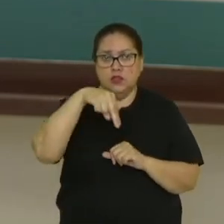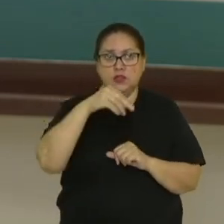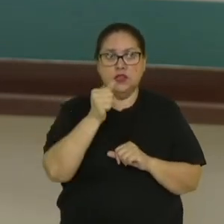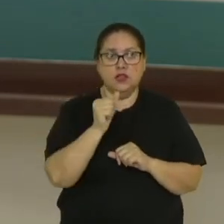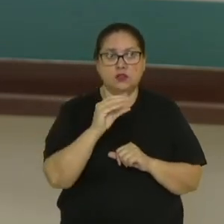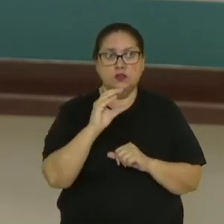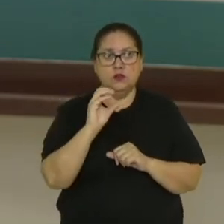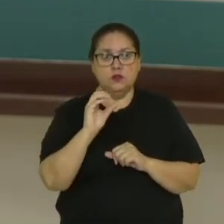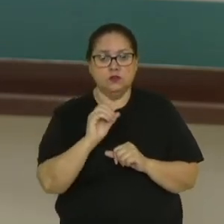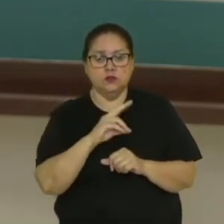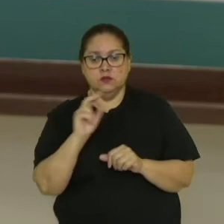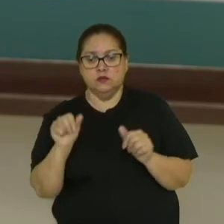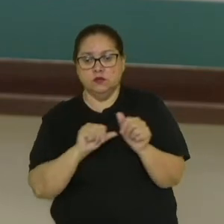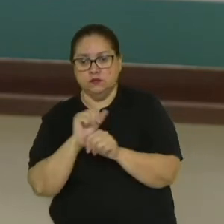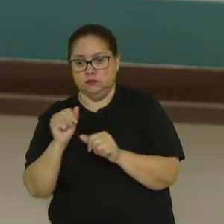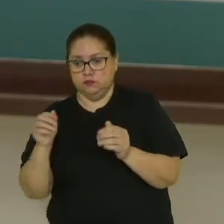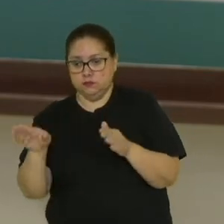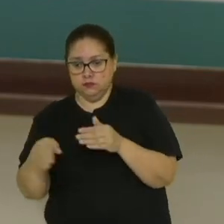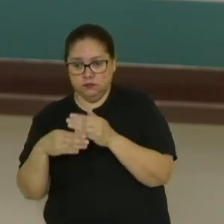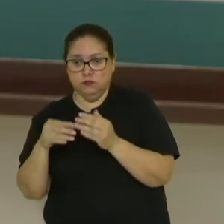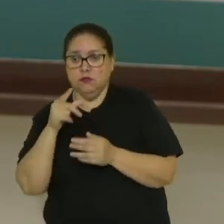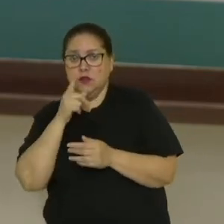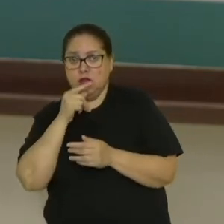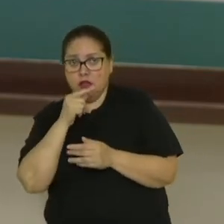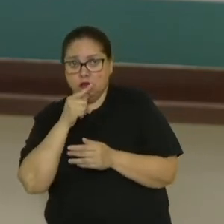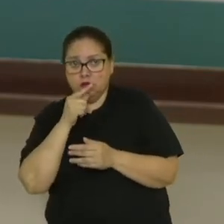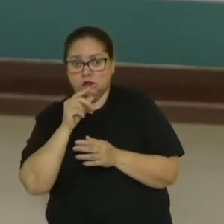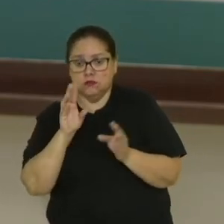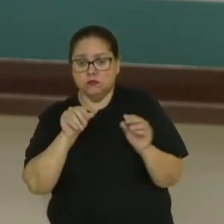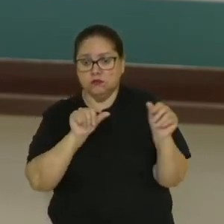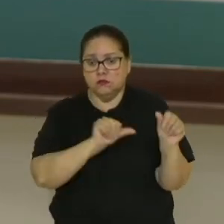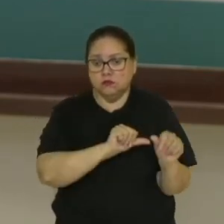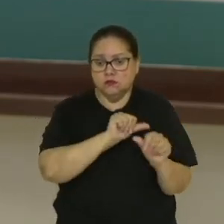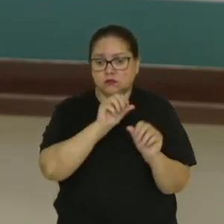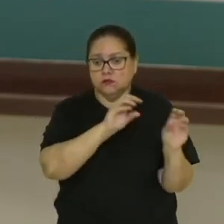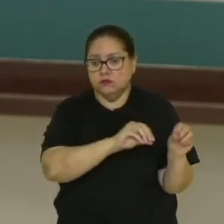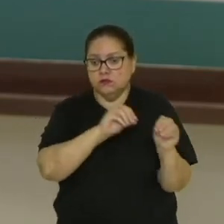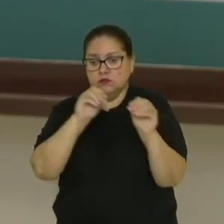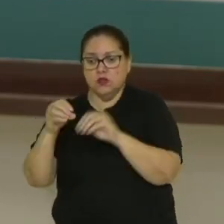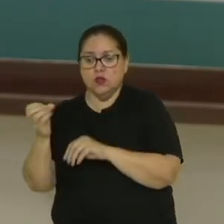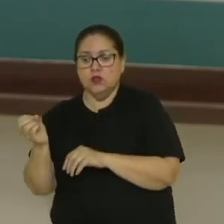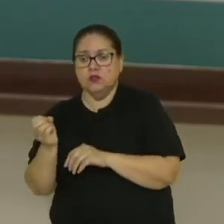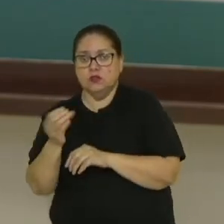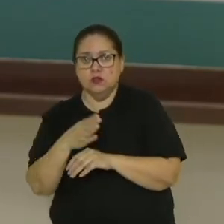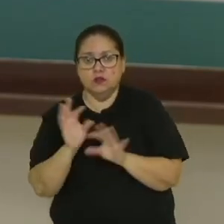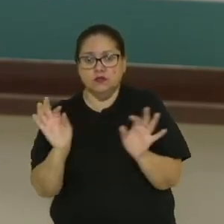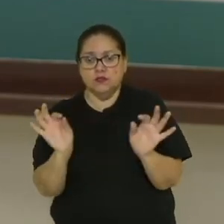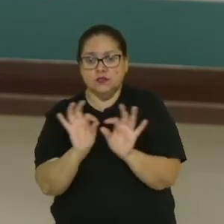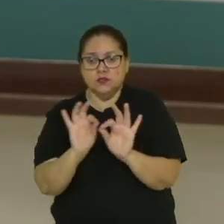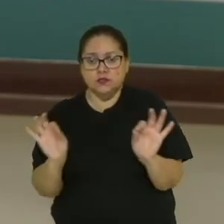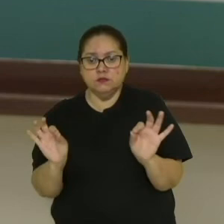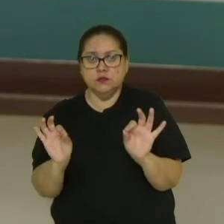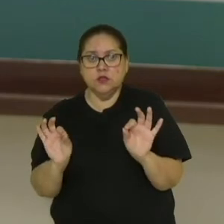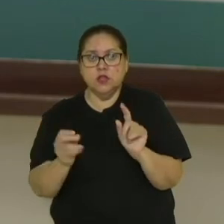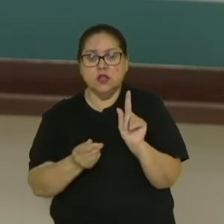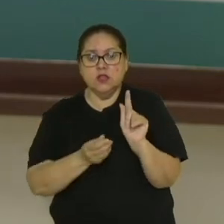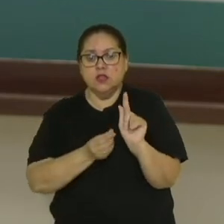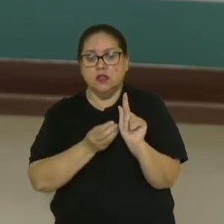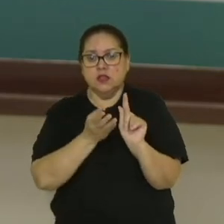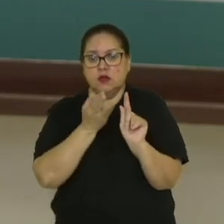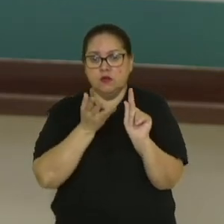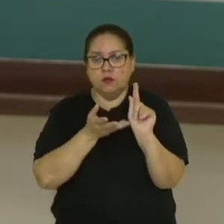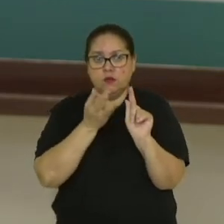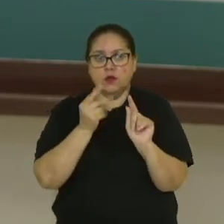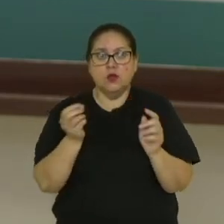sódio, reage com uma substância composta, que é a água, deslocando esta última em uma nova substância simples, que é o gás hidrogênio, e formando